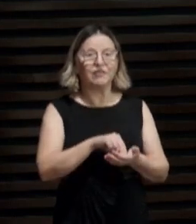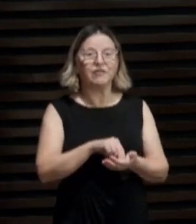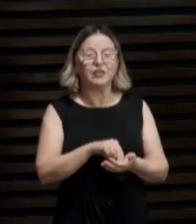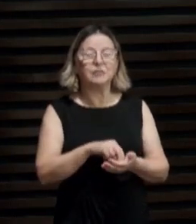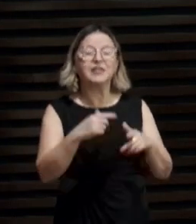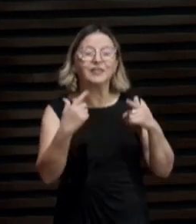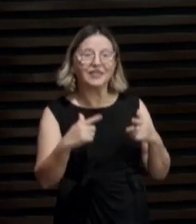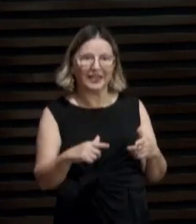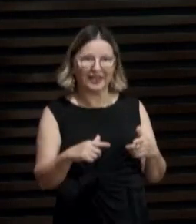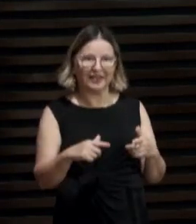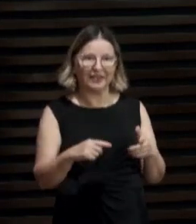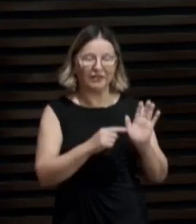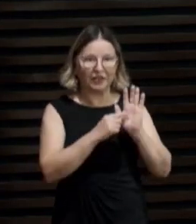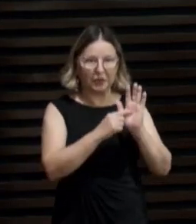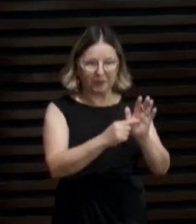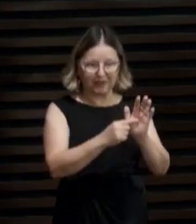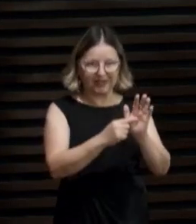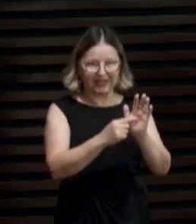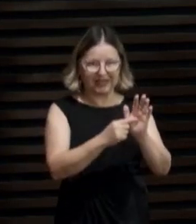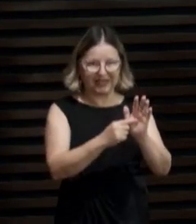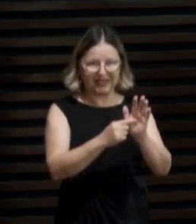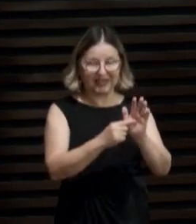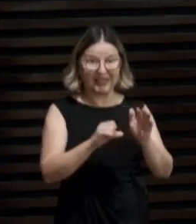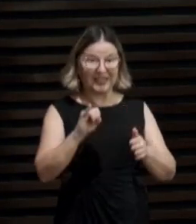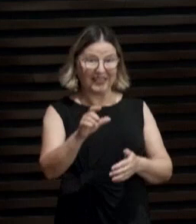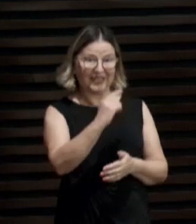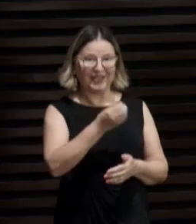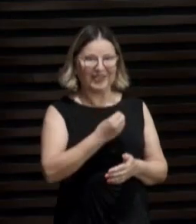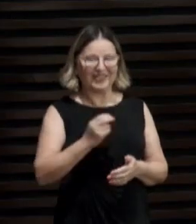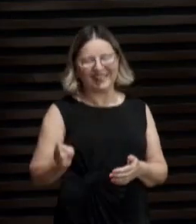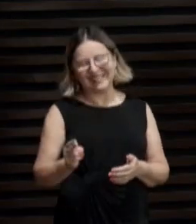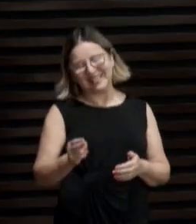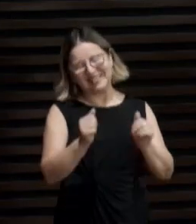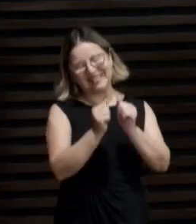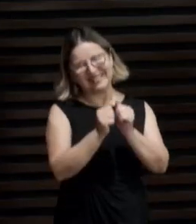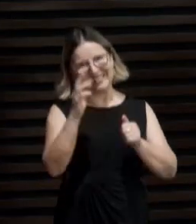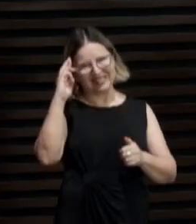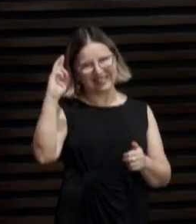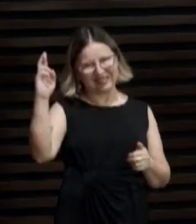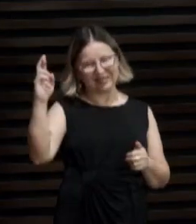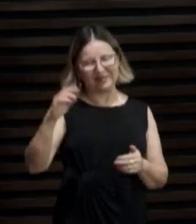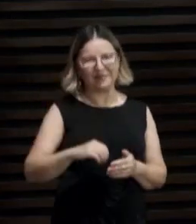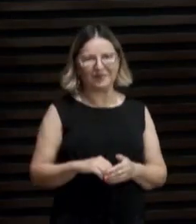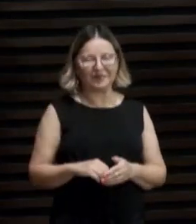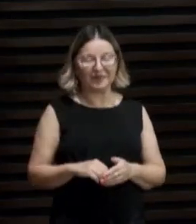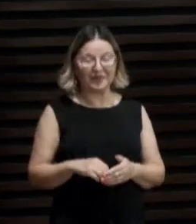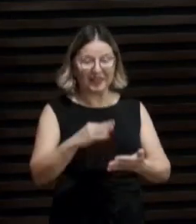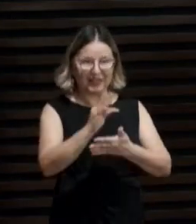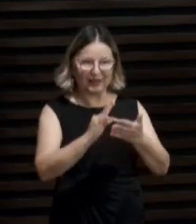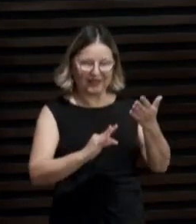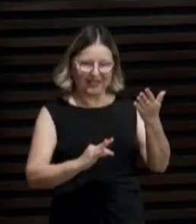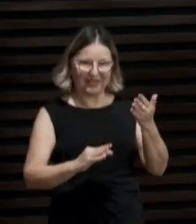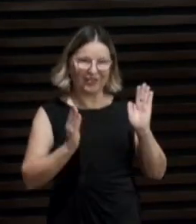determinar aquilo que nós vamos viver na eternidade com o Senhor. Ele fala do galardão ali. E aqui o texto que nós lemos